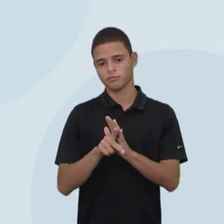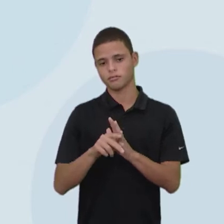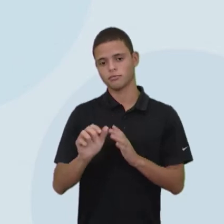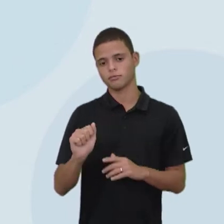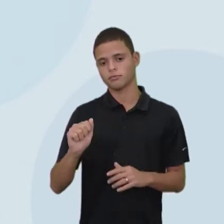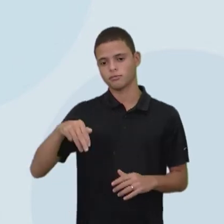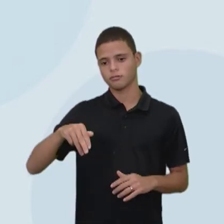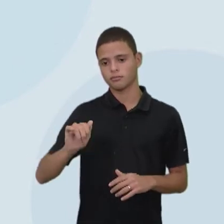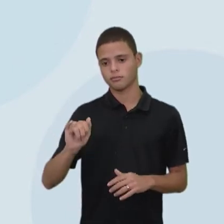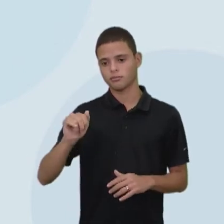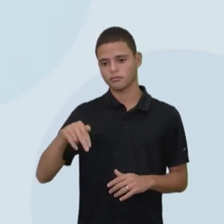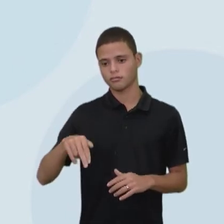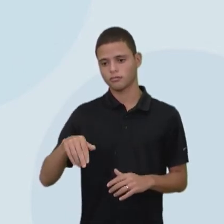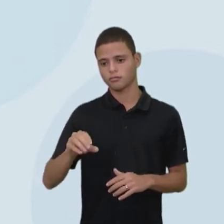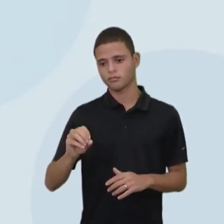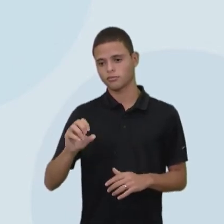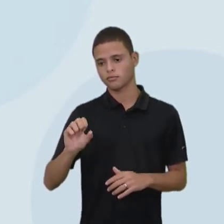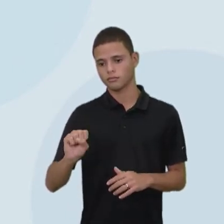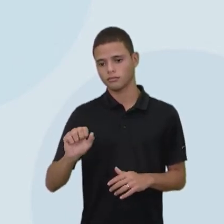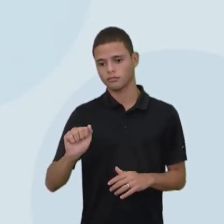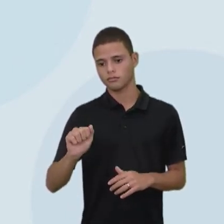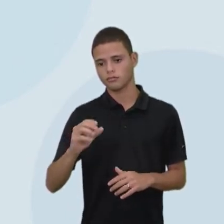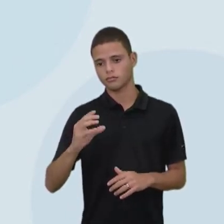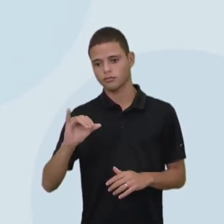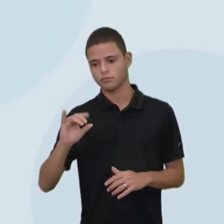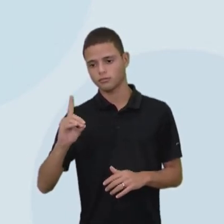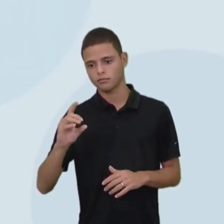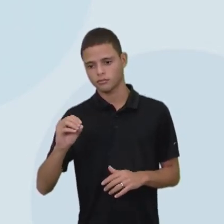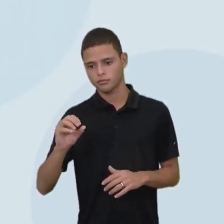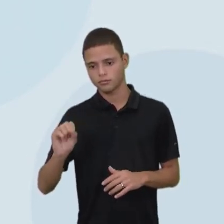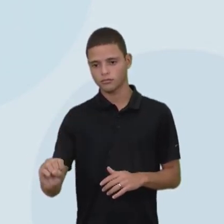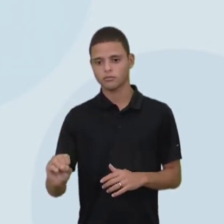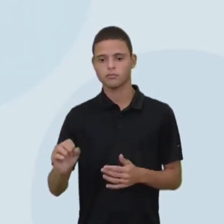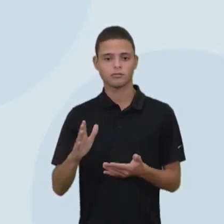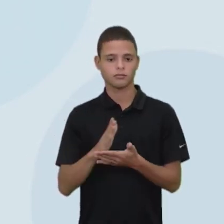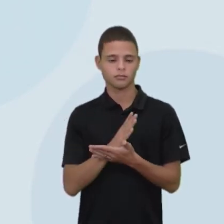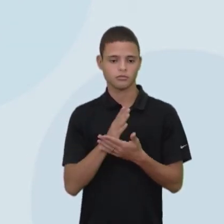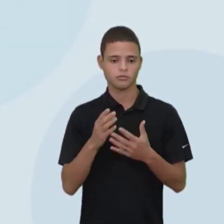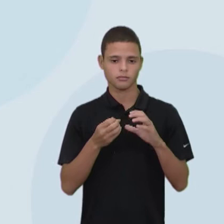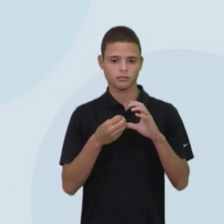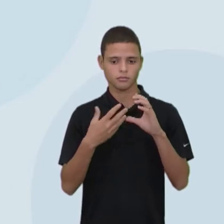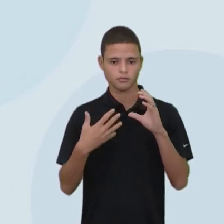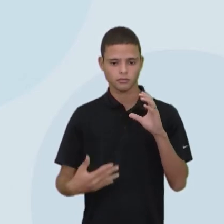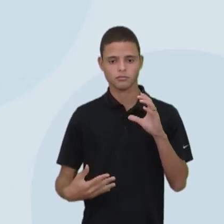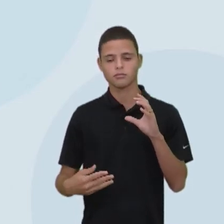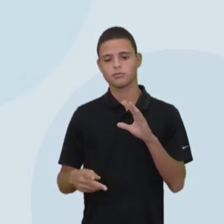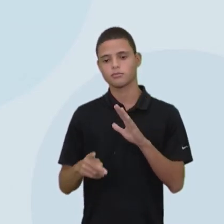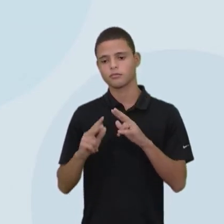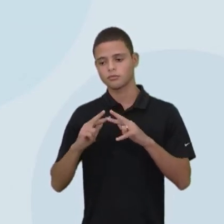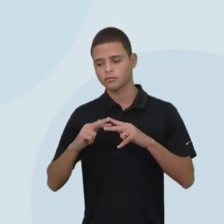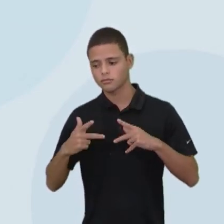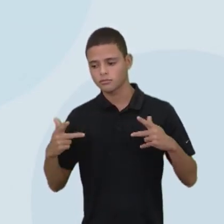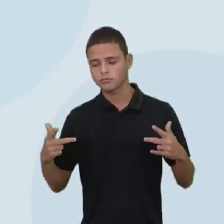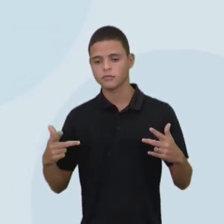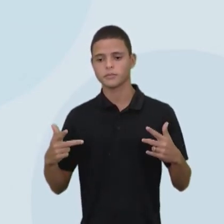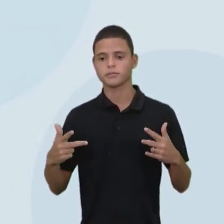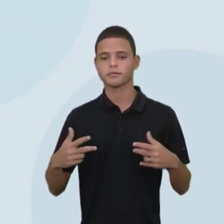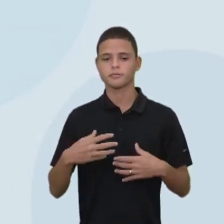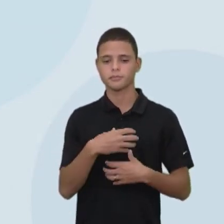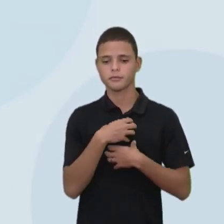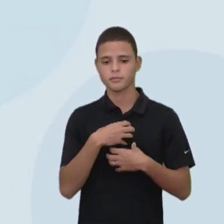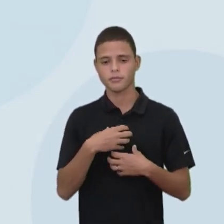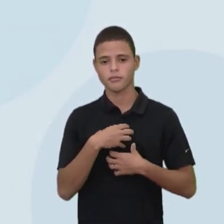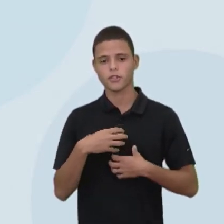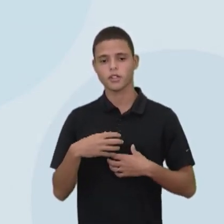aminoácidos essenciais. Então, esses aspectos fisiológicos e genéticos,